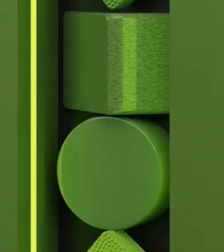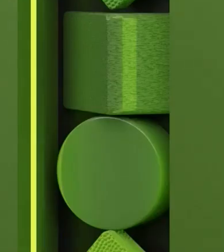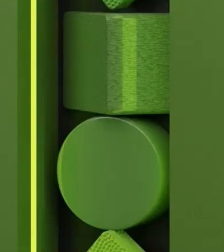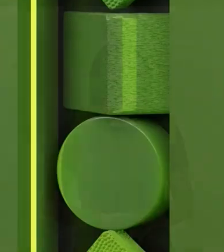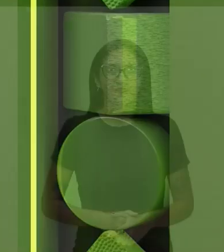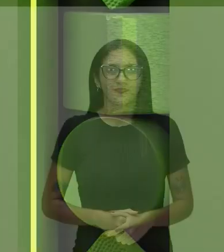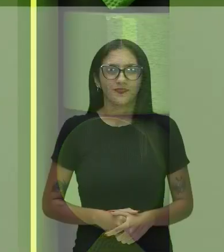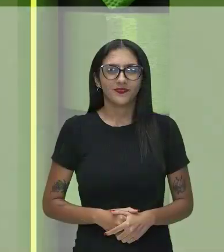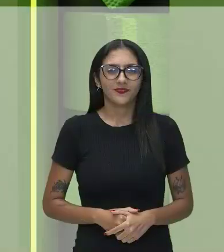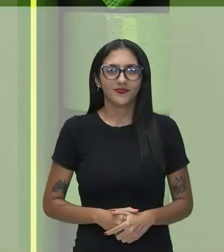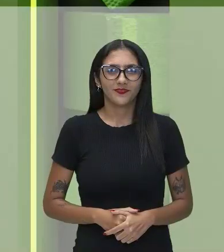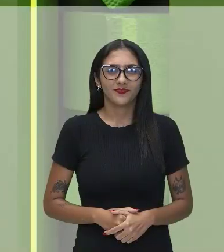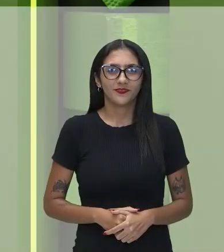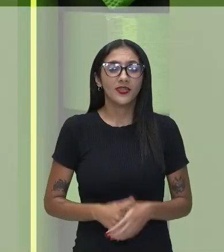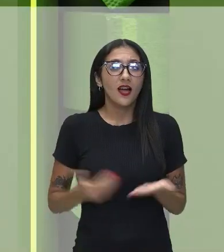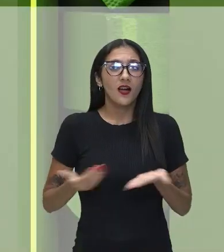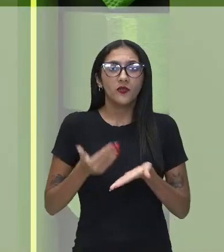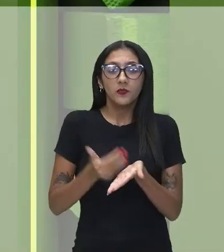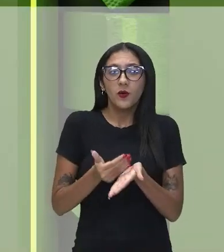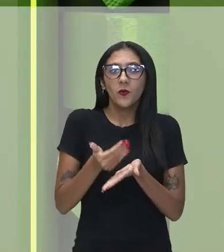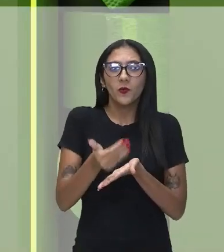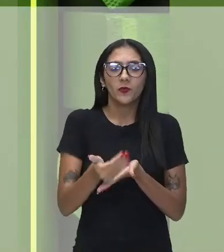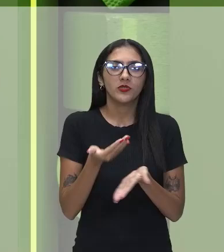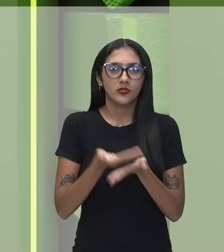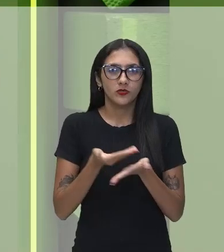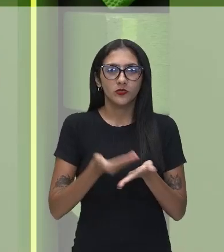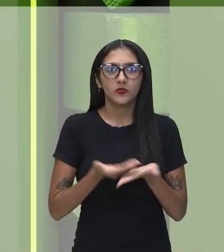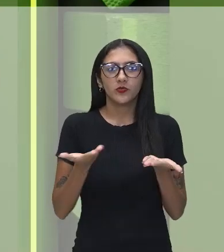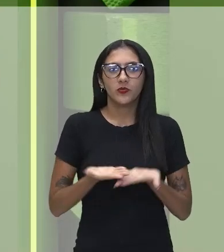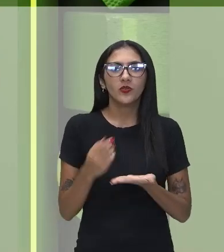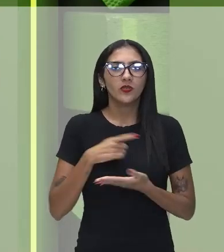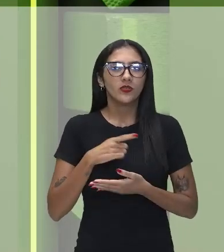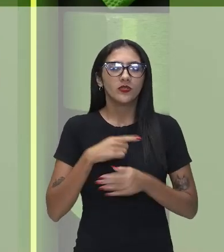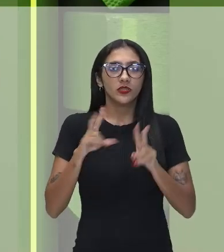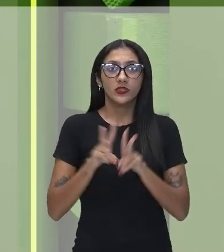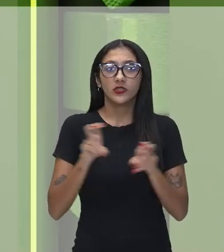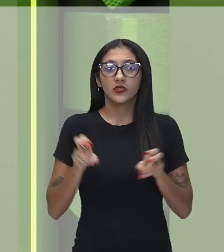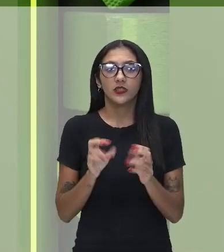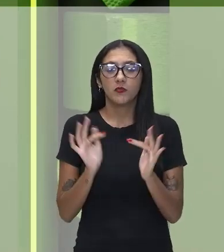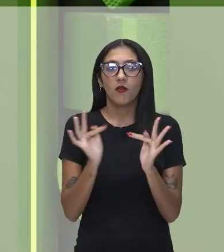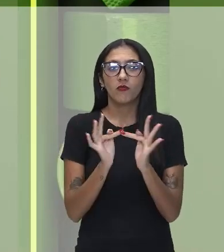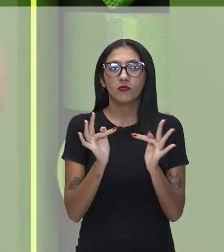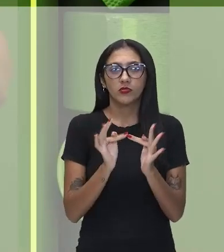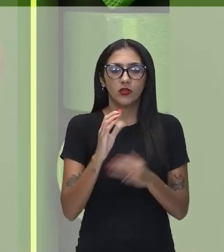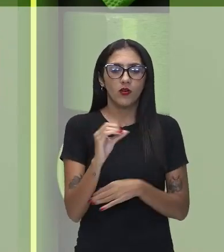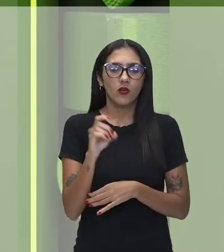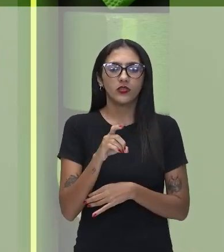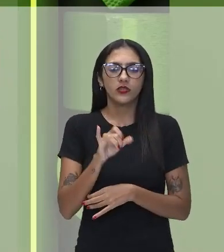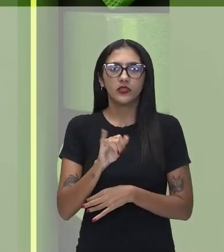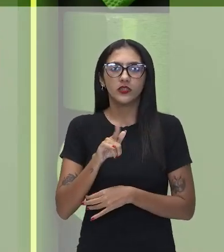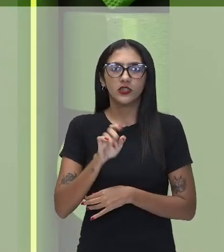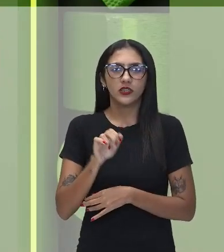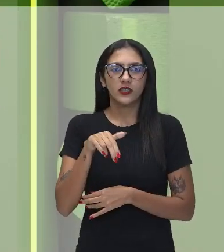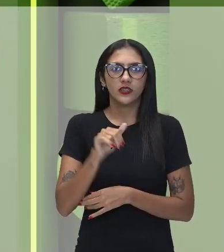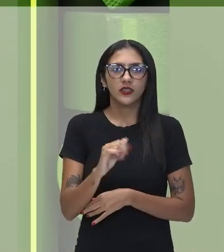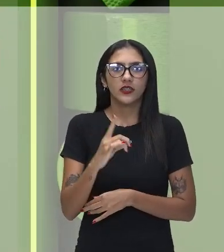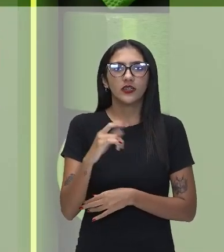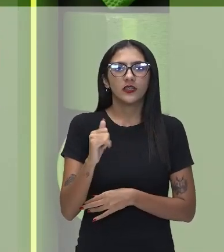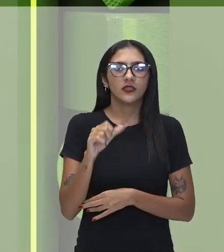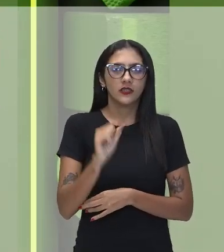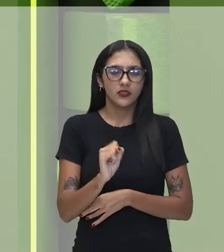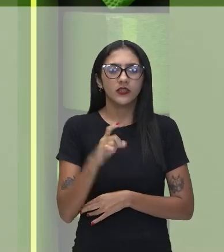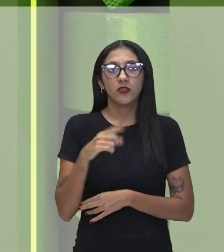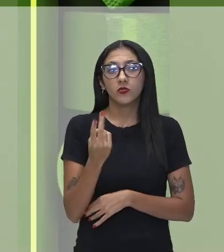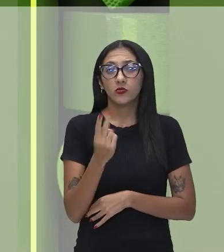E para iniciar a nossa aula de hoje, que é sobre as funções oxigenadas, que são as